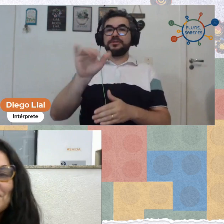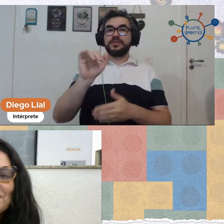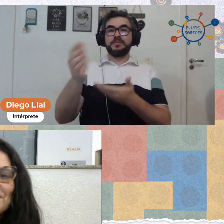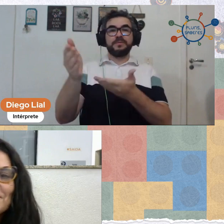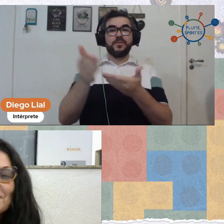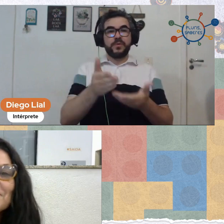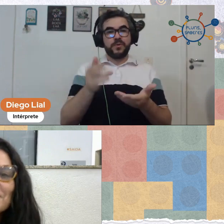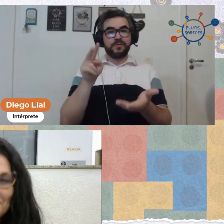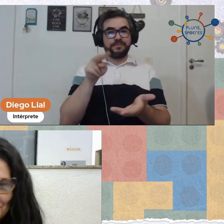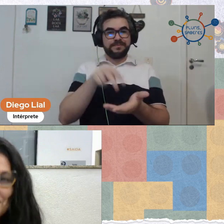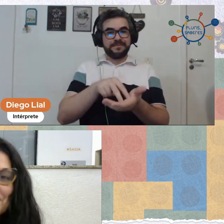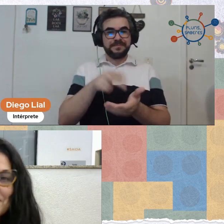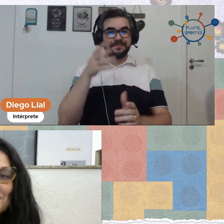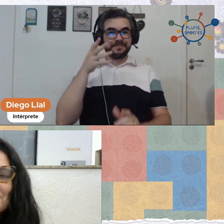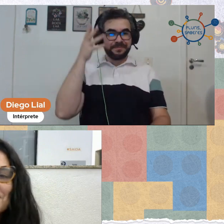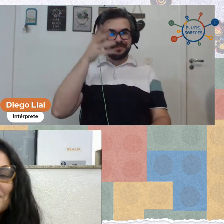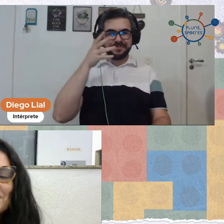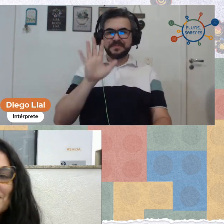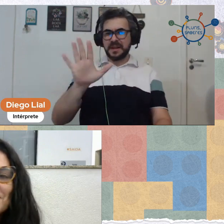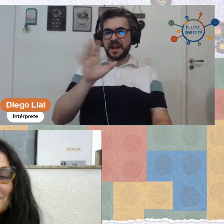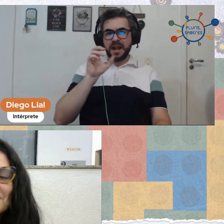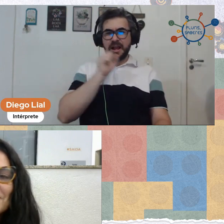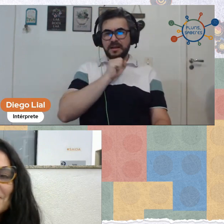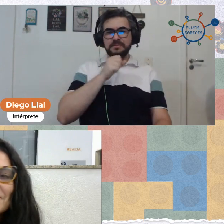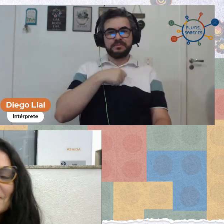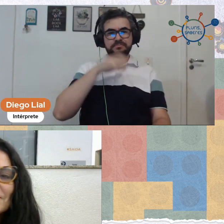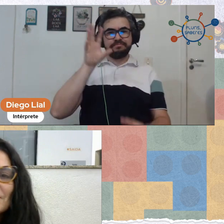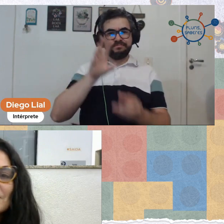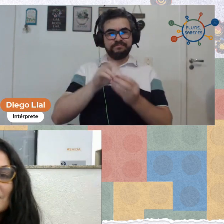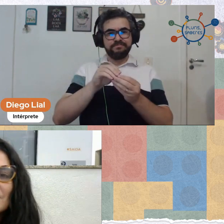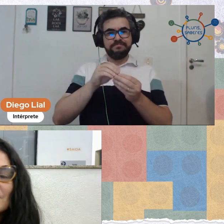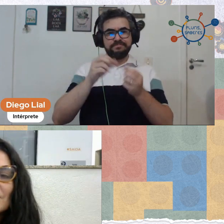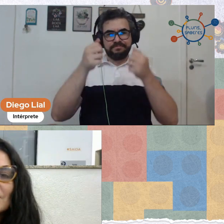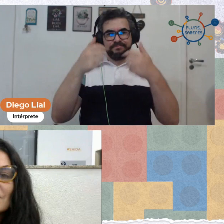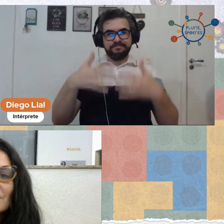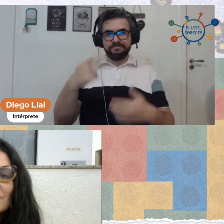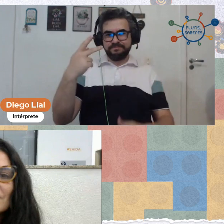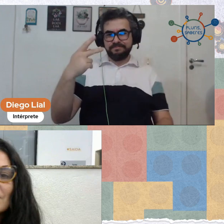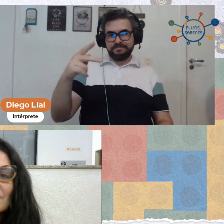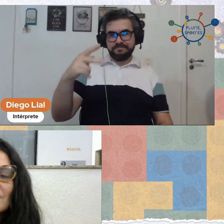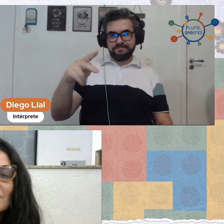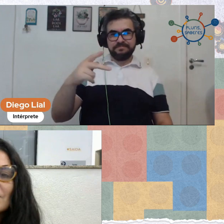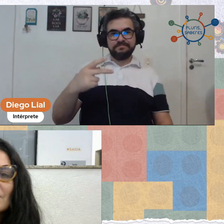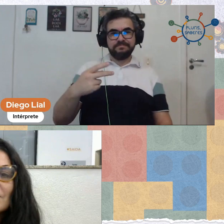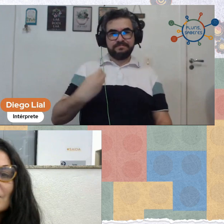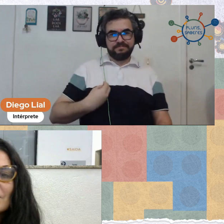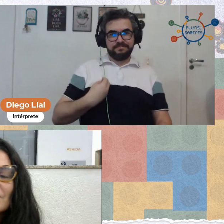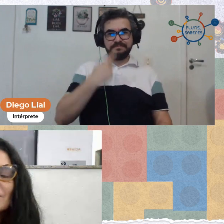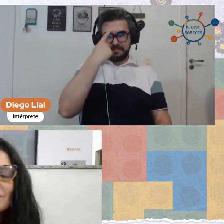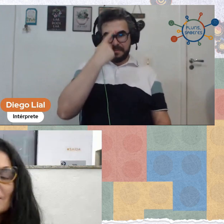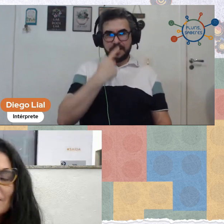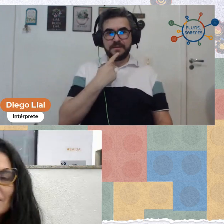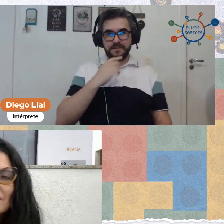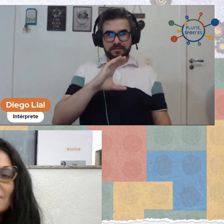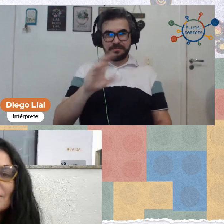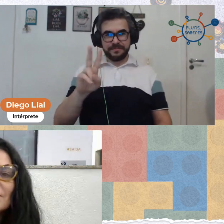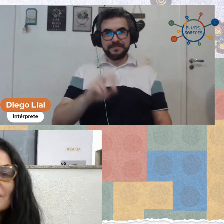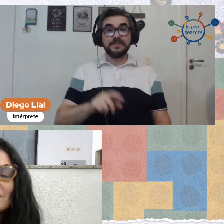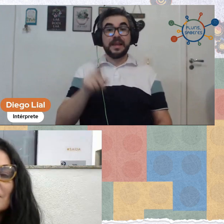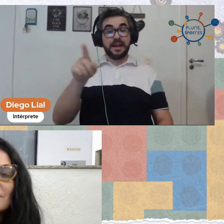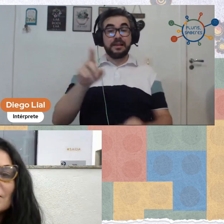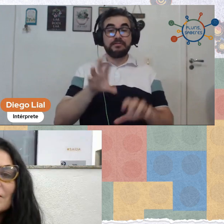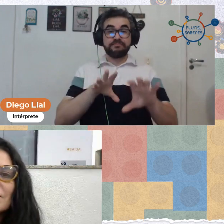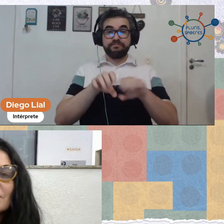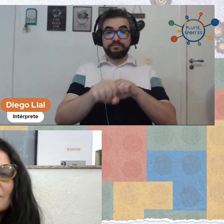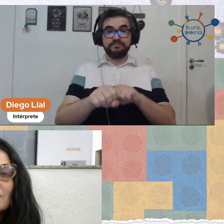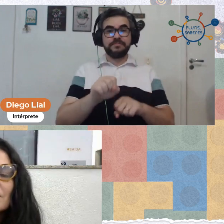Vou te apresentar brevemente, tá? A Magda é bacharel em biblioteconomia pela Unirio, tem especialização